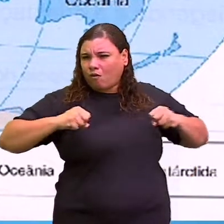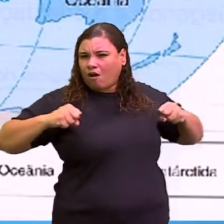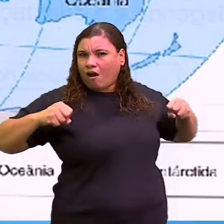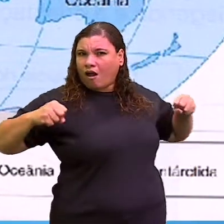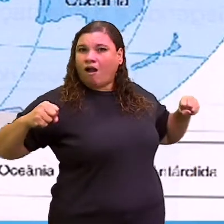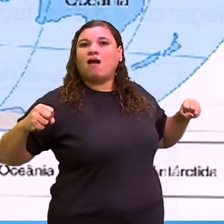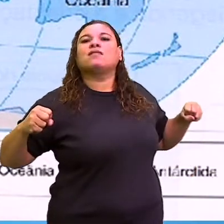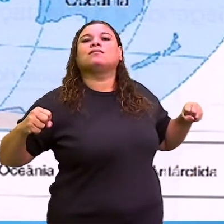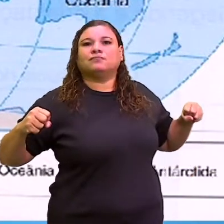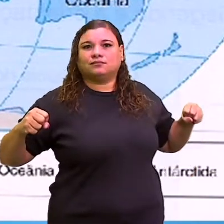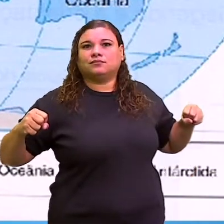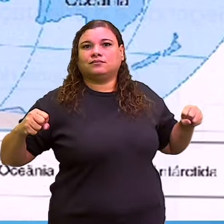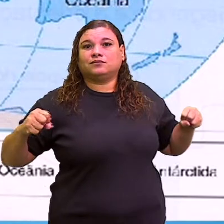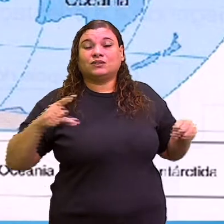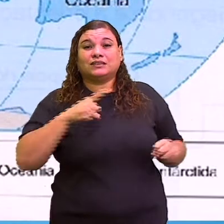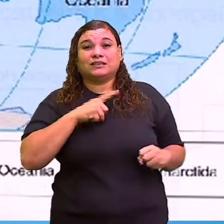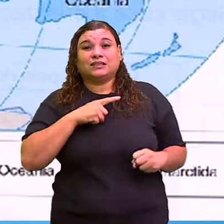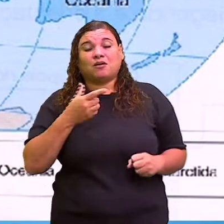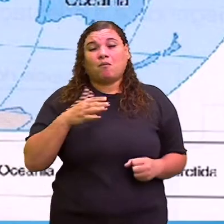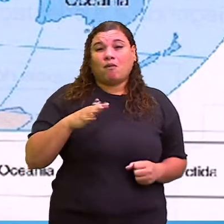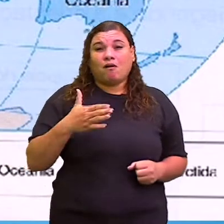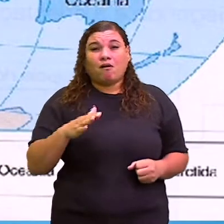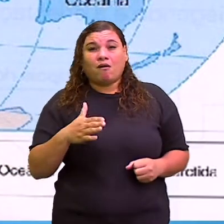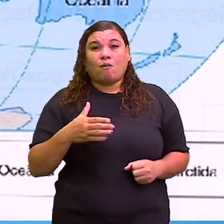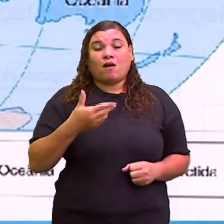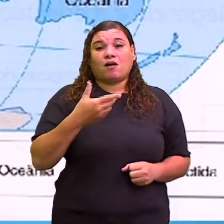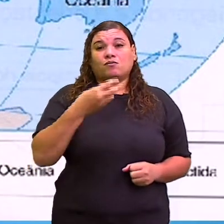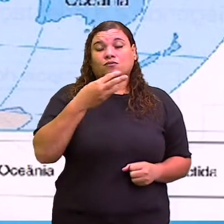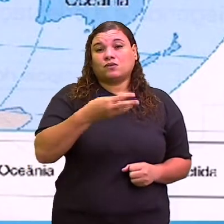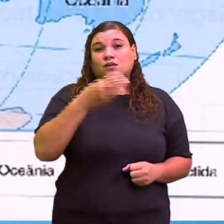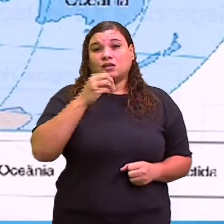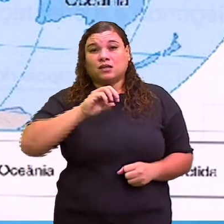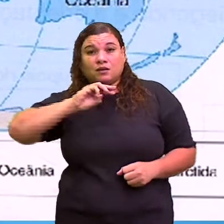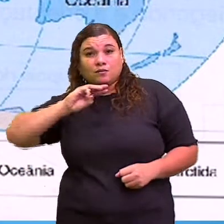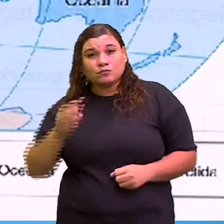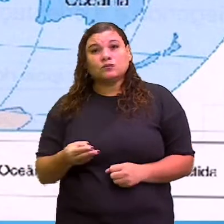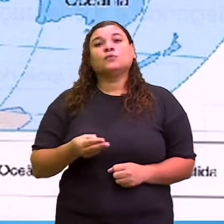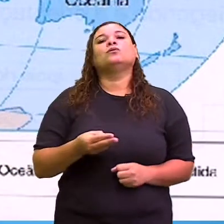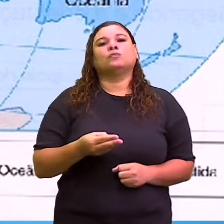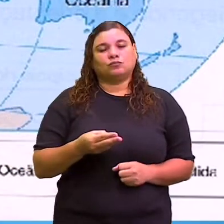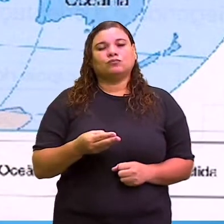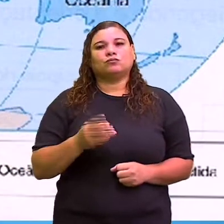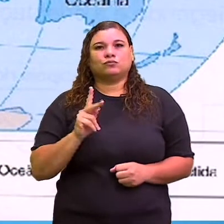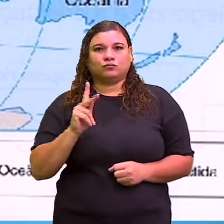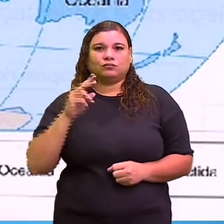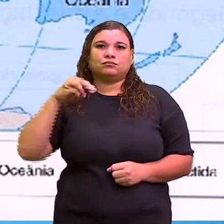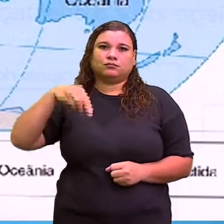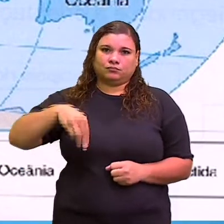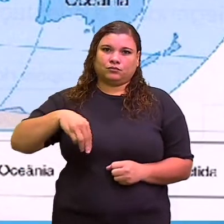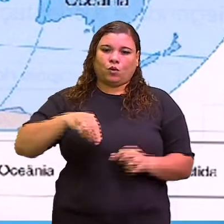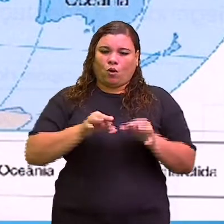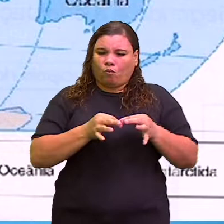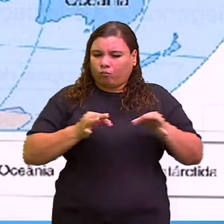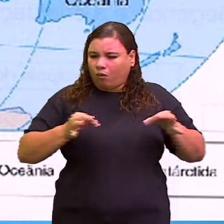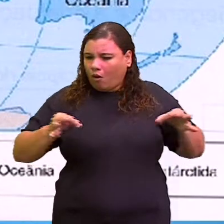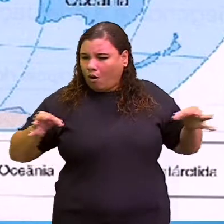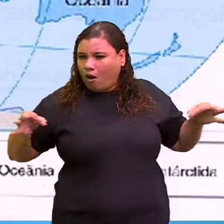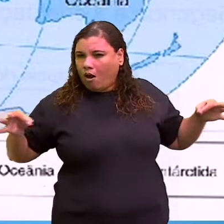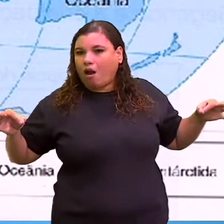aproximadamente 30 milhões de quilômetros quadrados. Então,